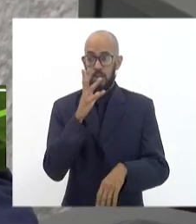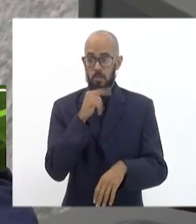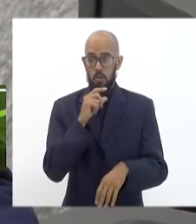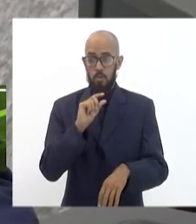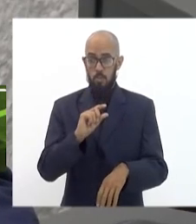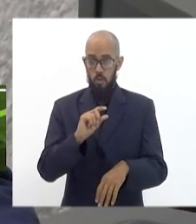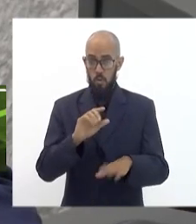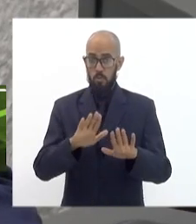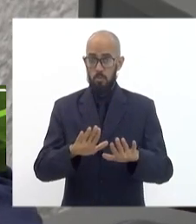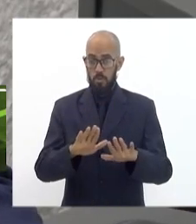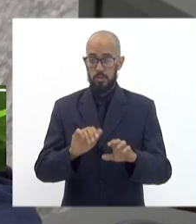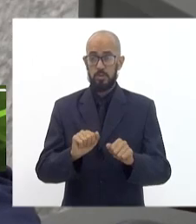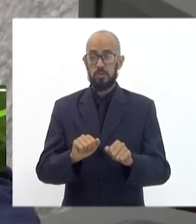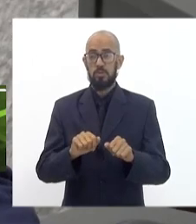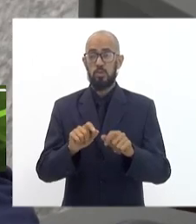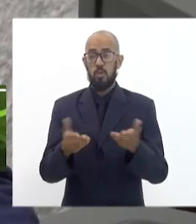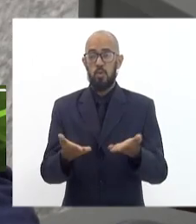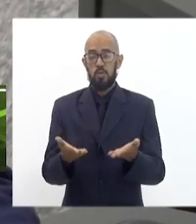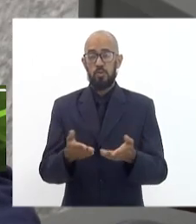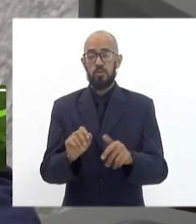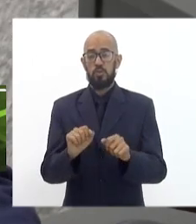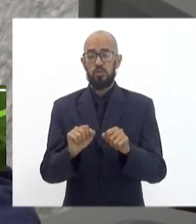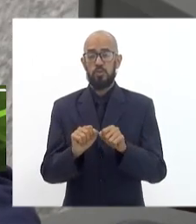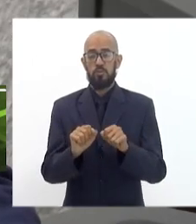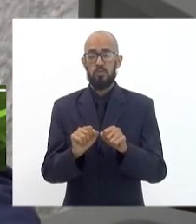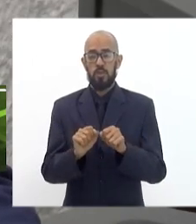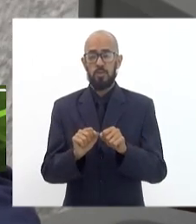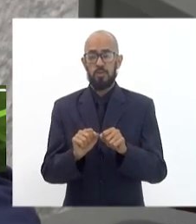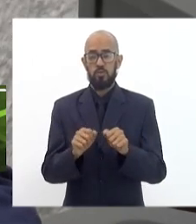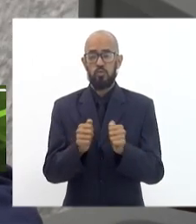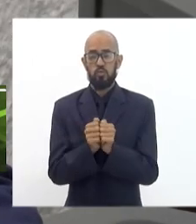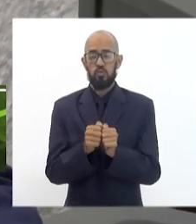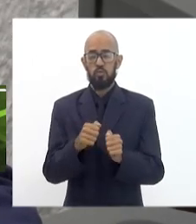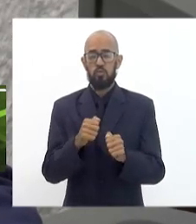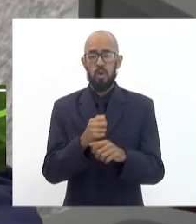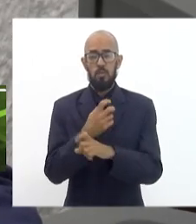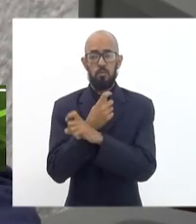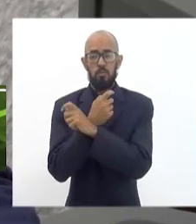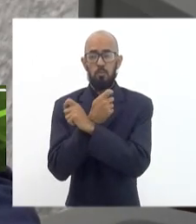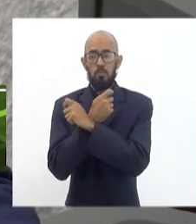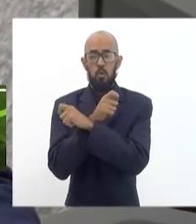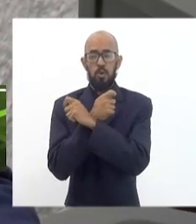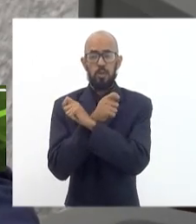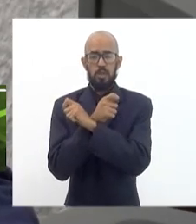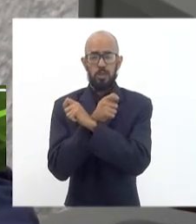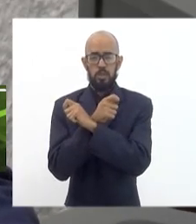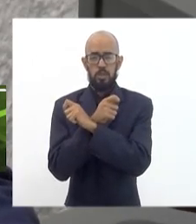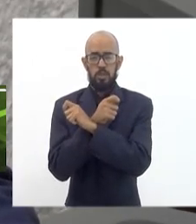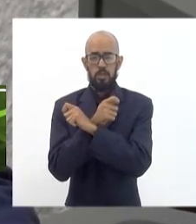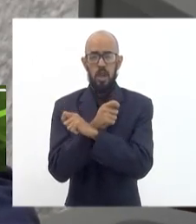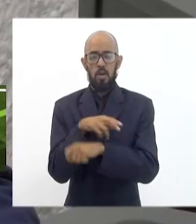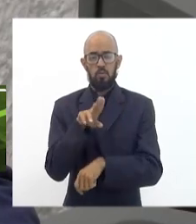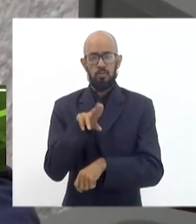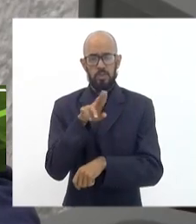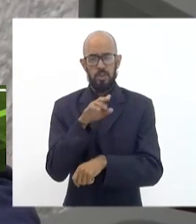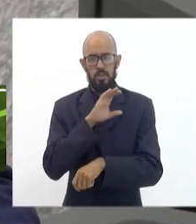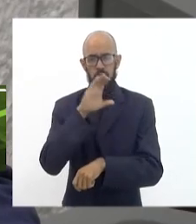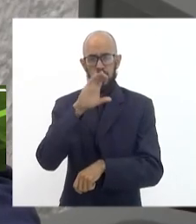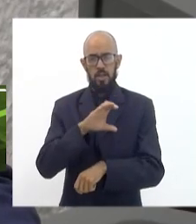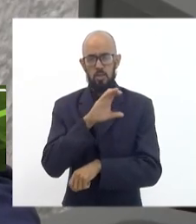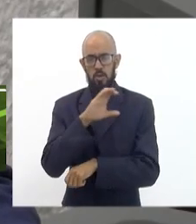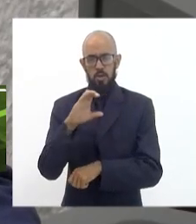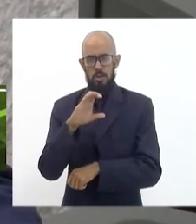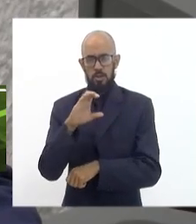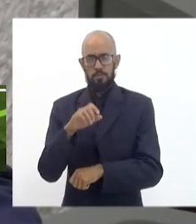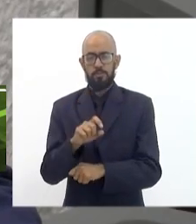construir um projeto que hoje é feito com a universidade a PUC aniver cidade católica Esse é um